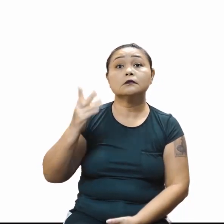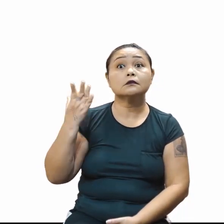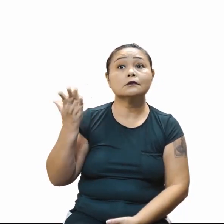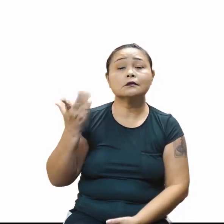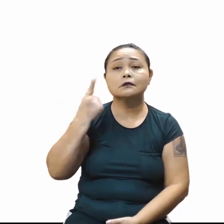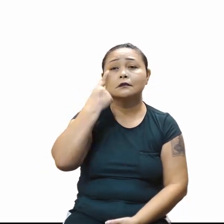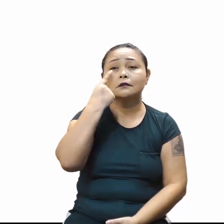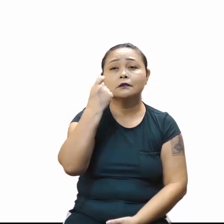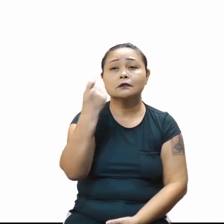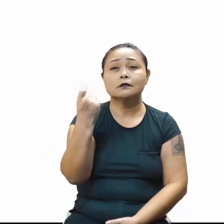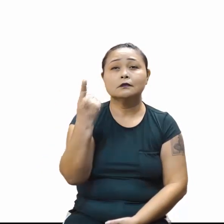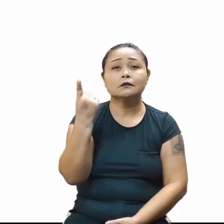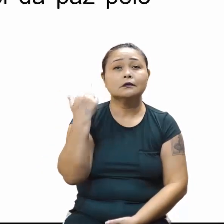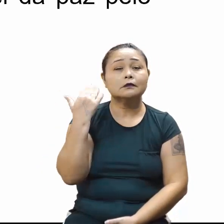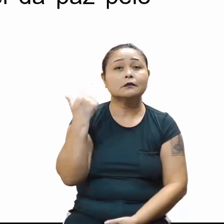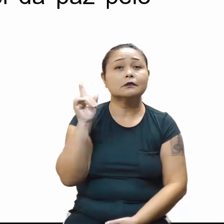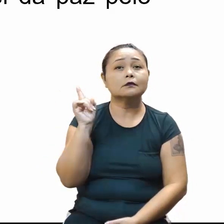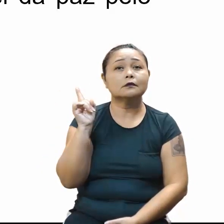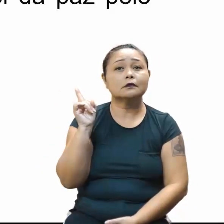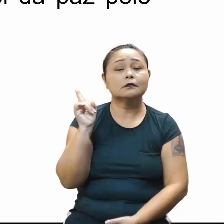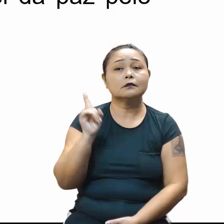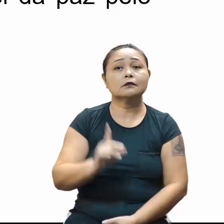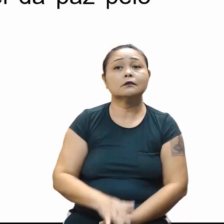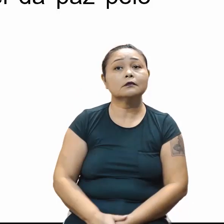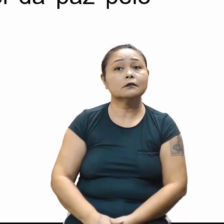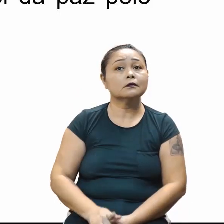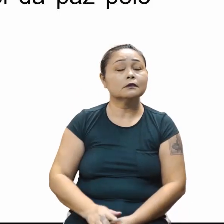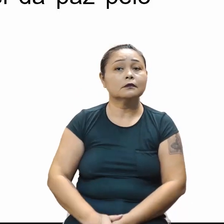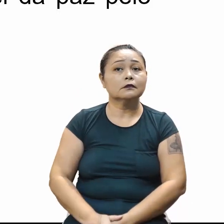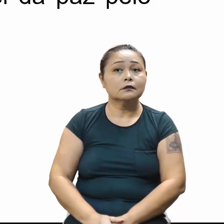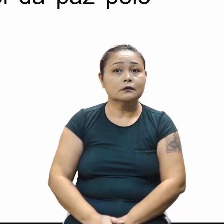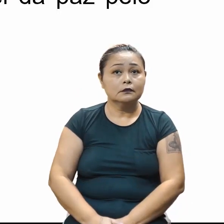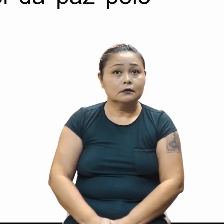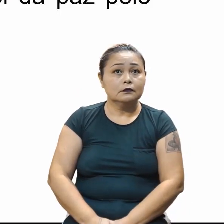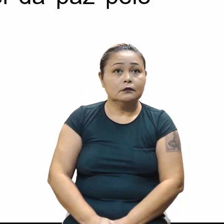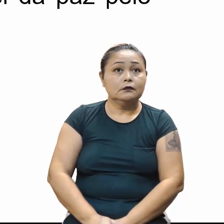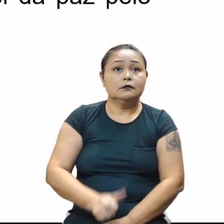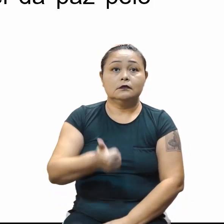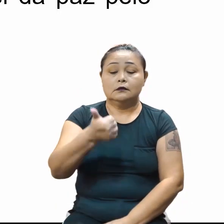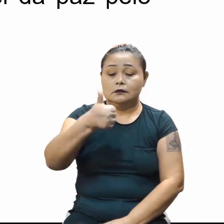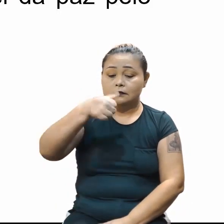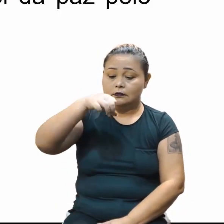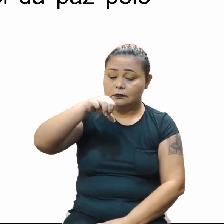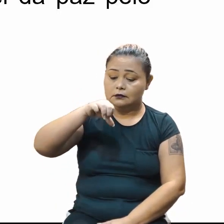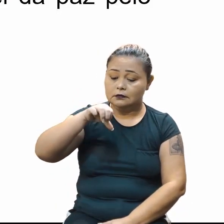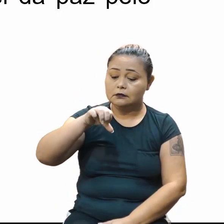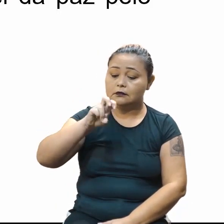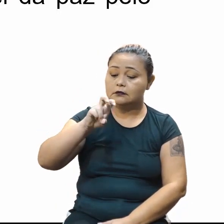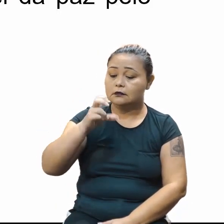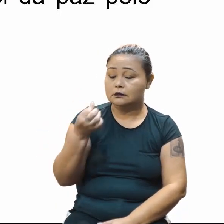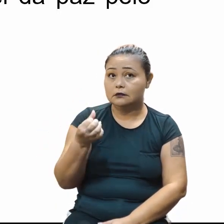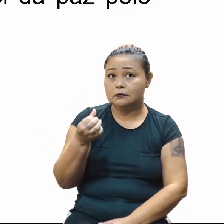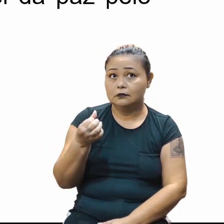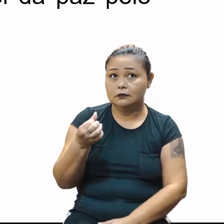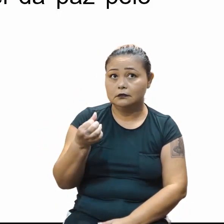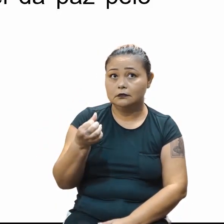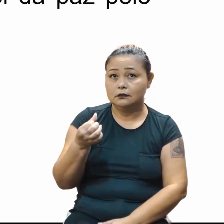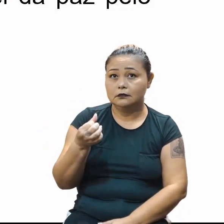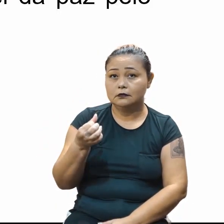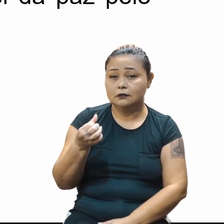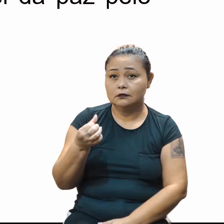olha que interessante aqui, deixa eu voltar aqui para vocês, que vocês vão ver. Em 1956,